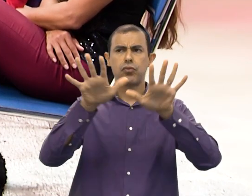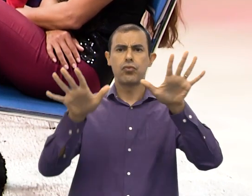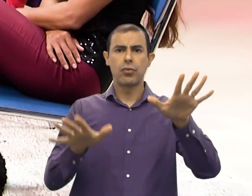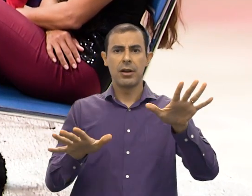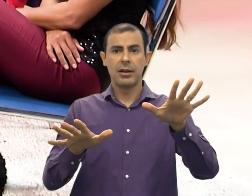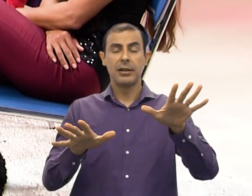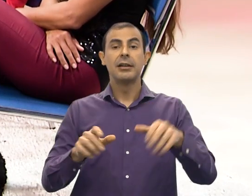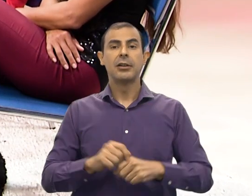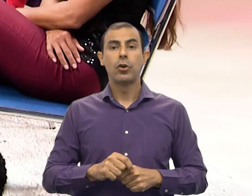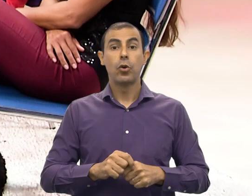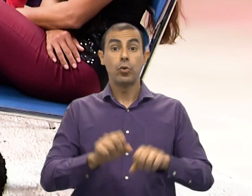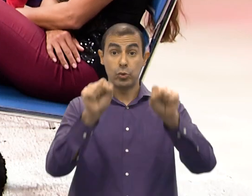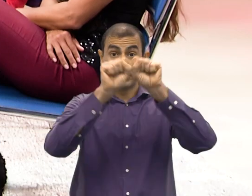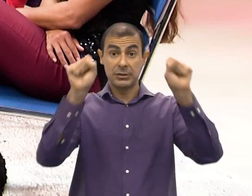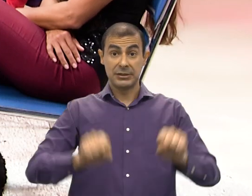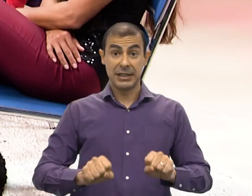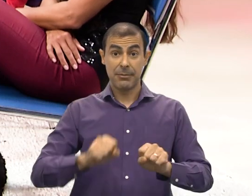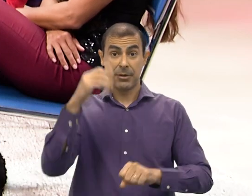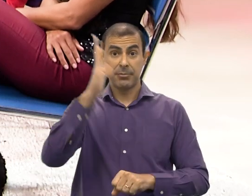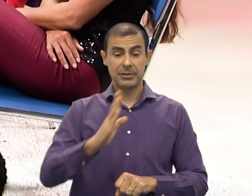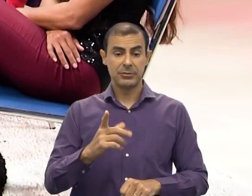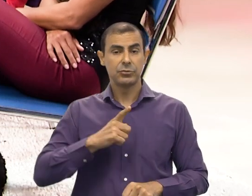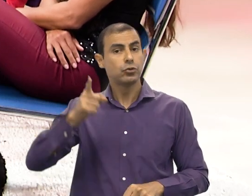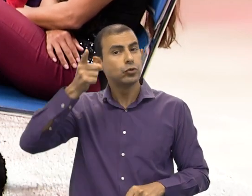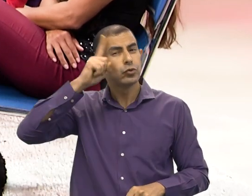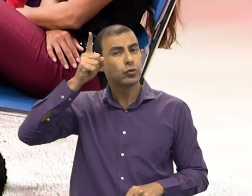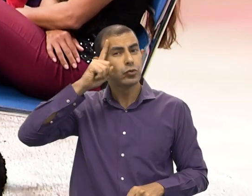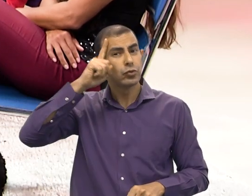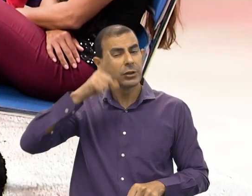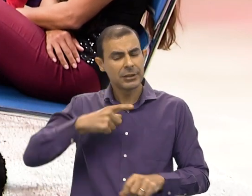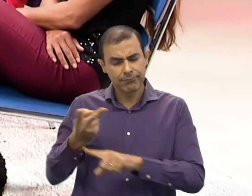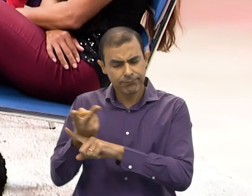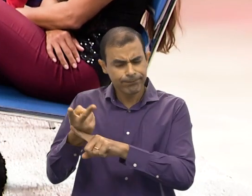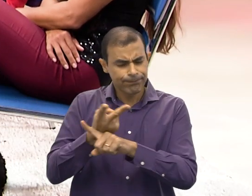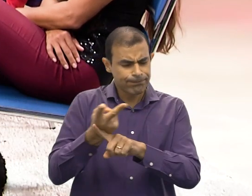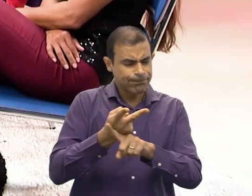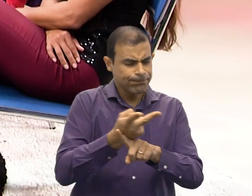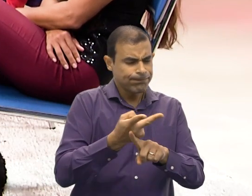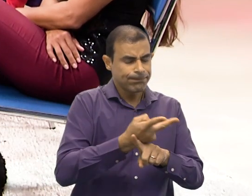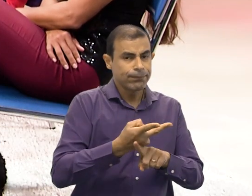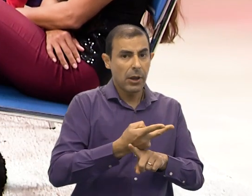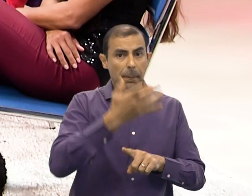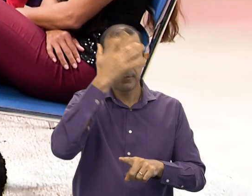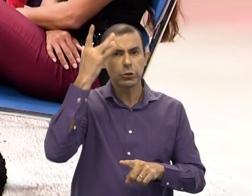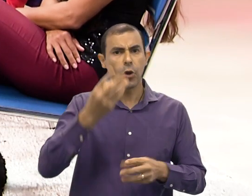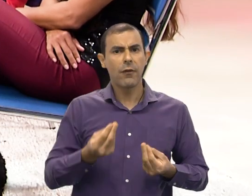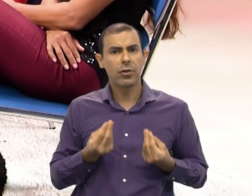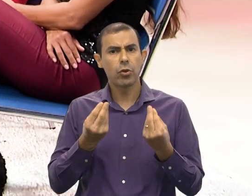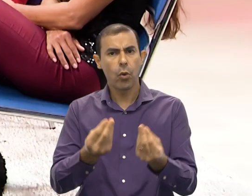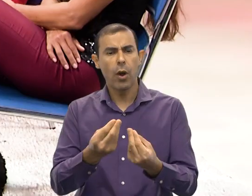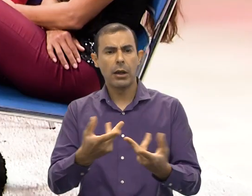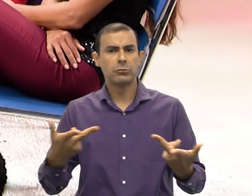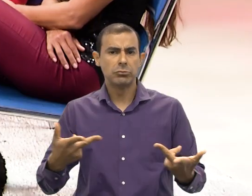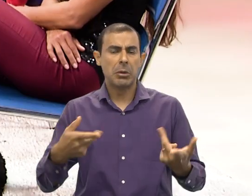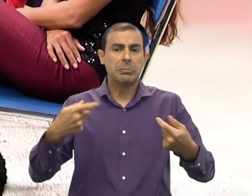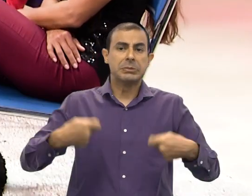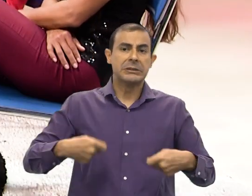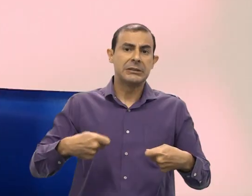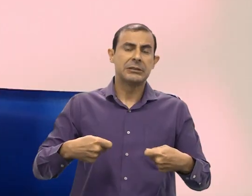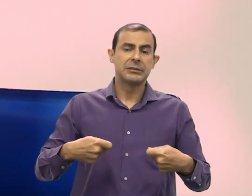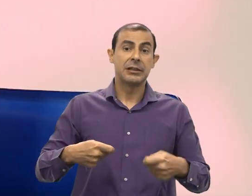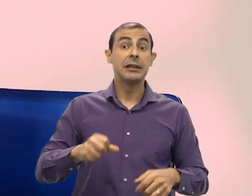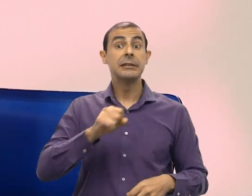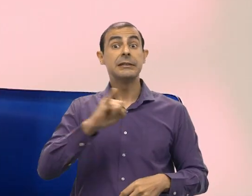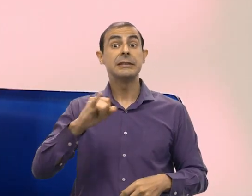uma equipe que faz buscas diariamente entre doadores disponíveis, possíveis doadores e pacientes